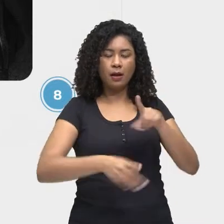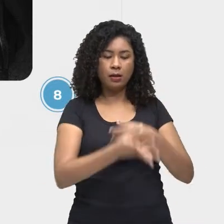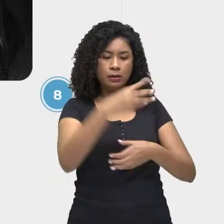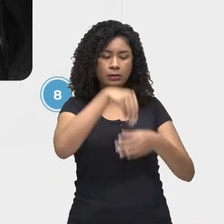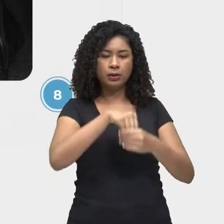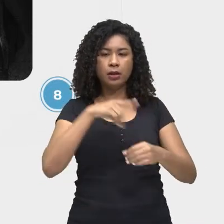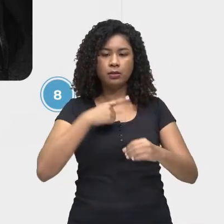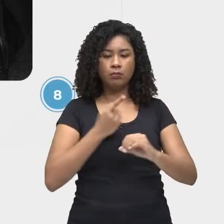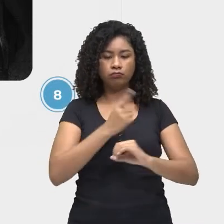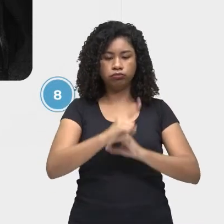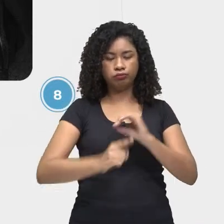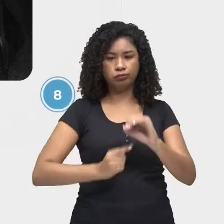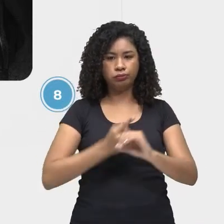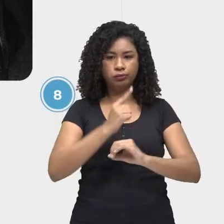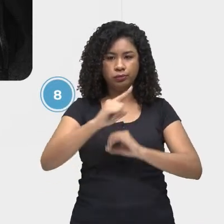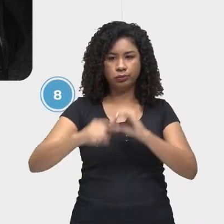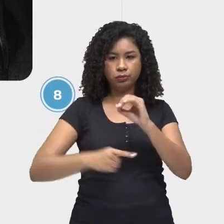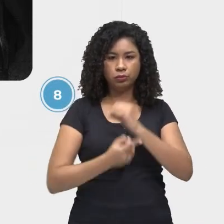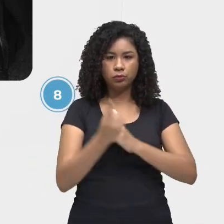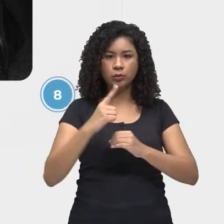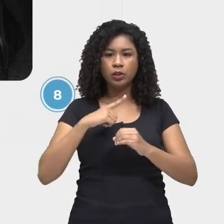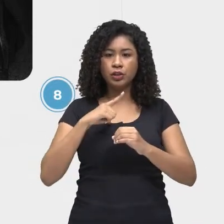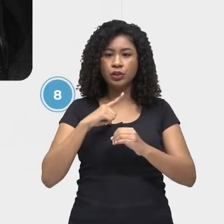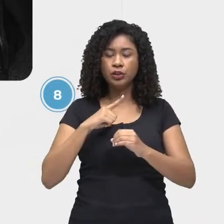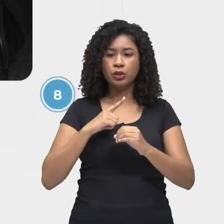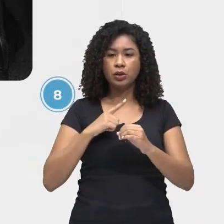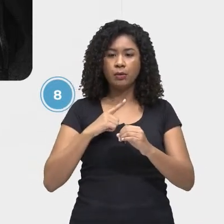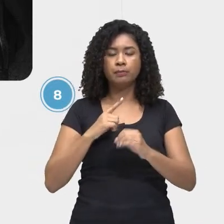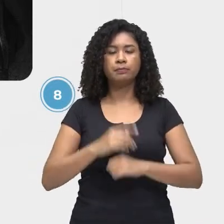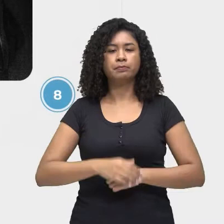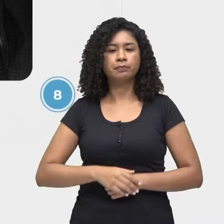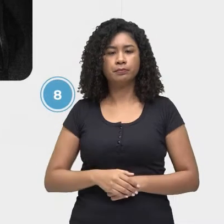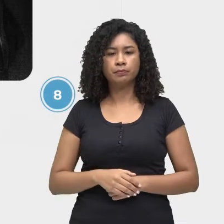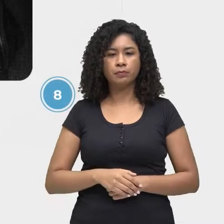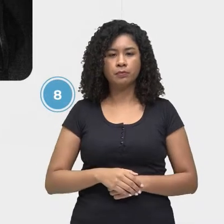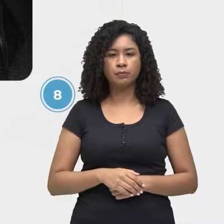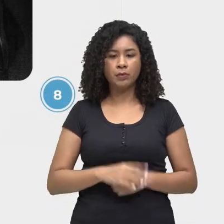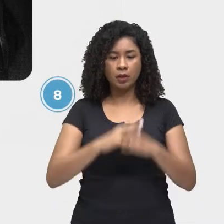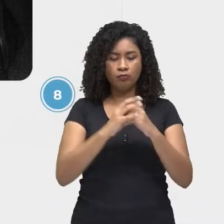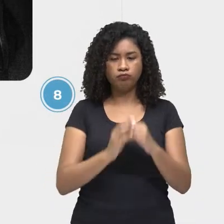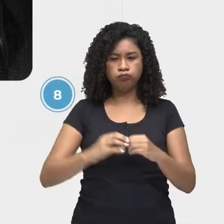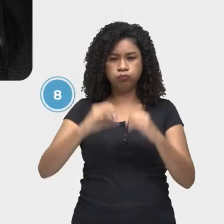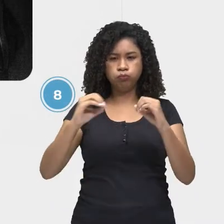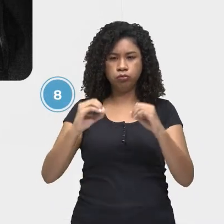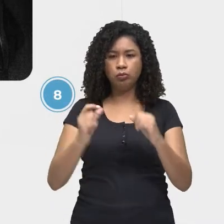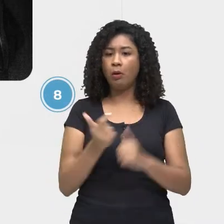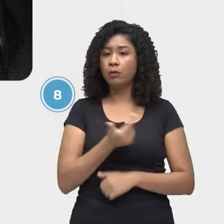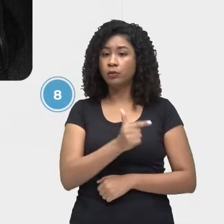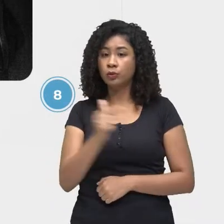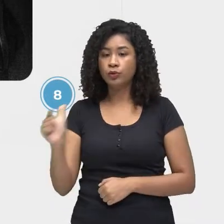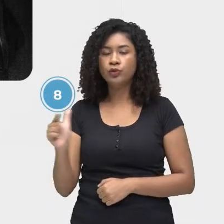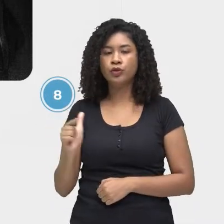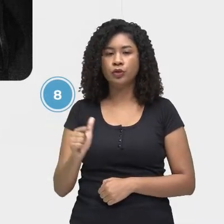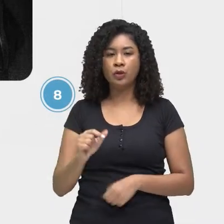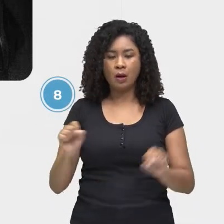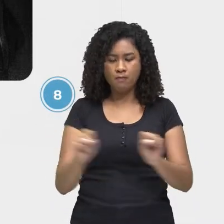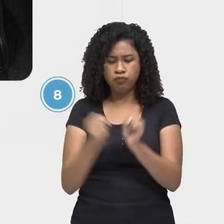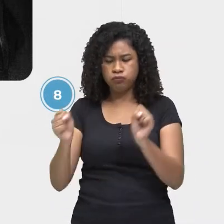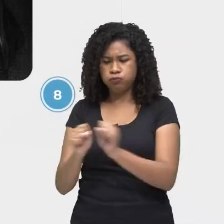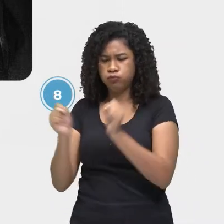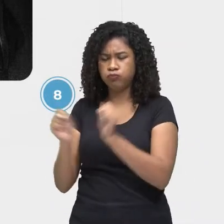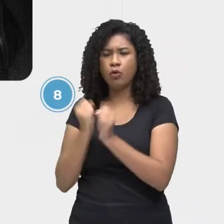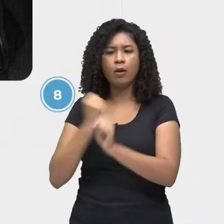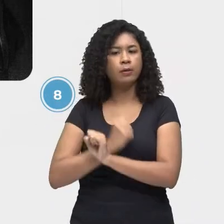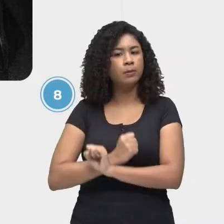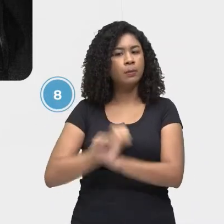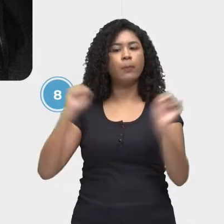maciças, indivisíveis e indestrutíveis. Ou seja, gente, se a gente colocar em imagem